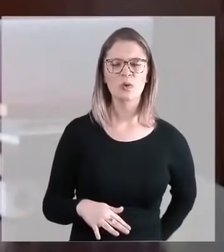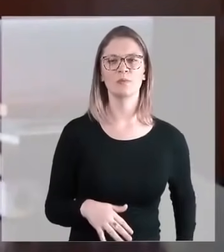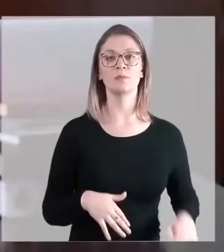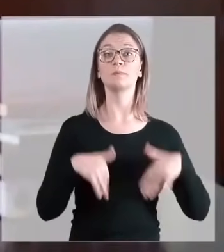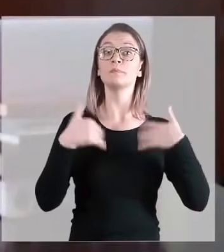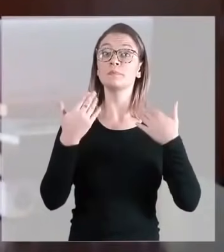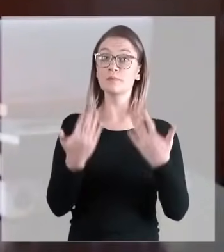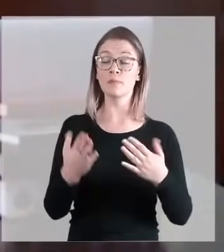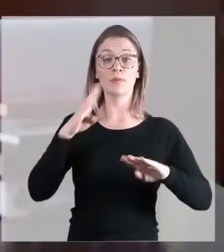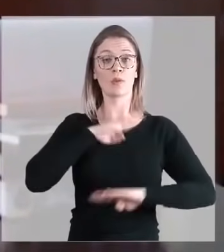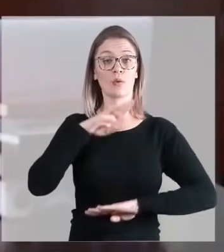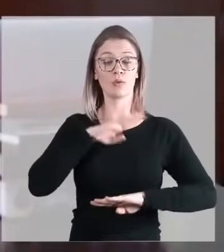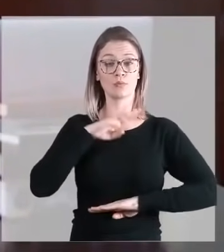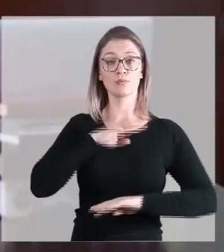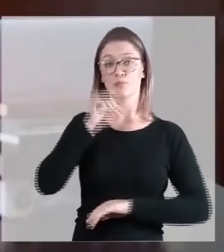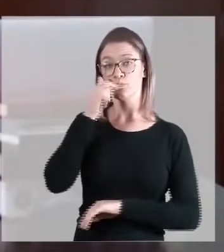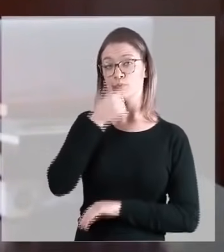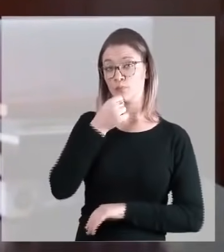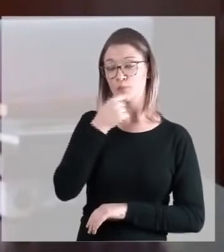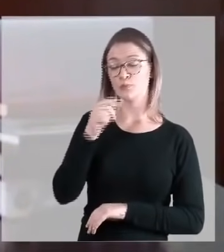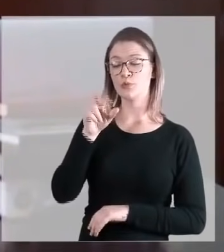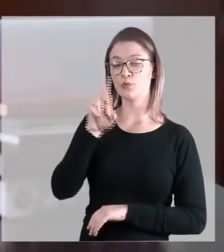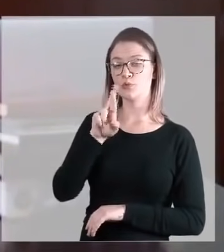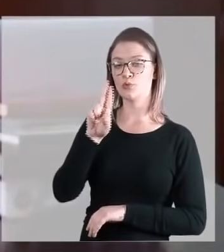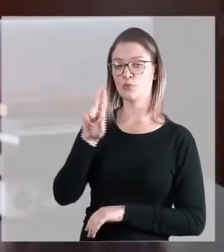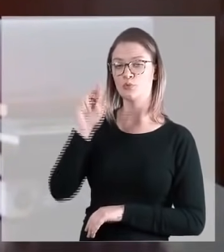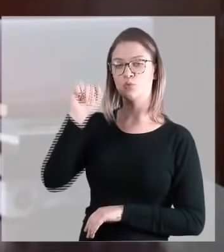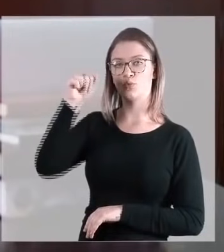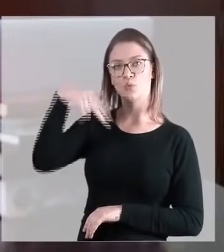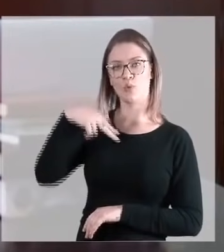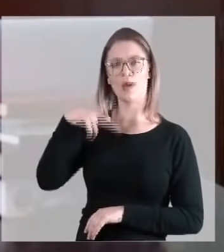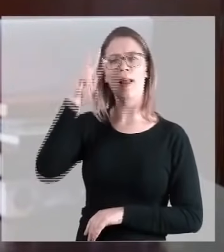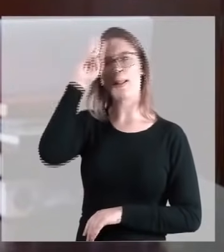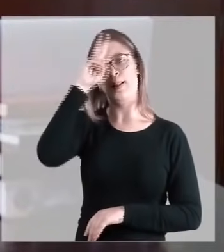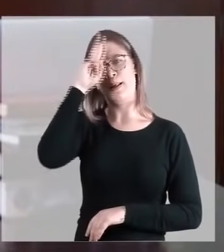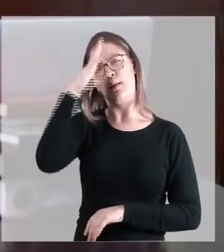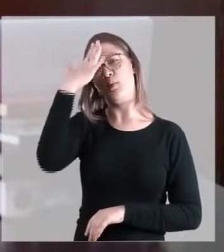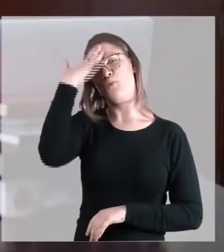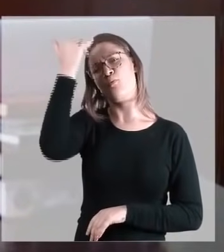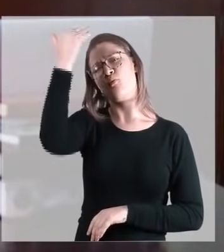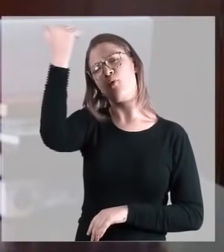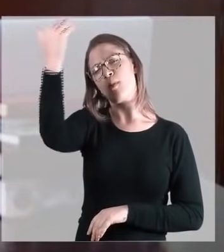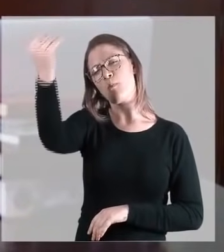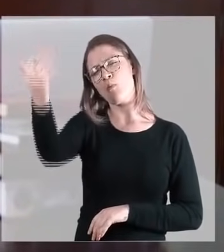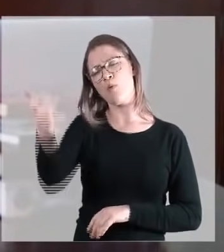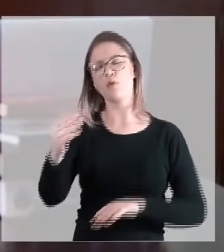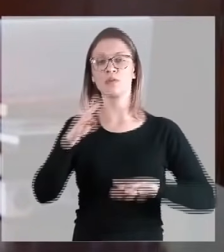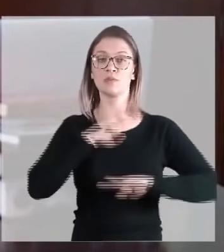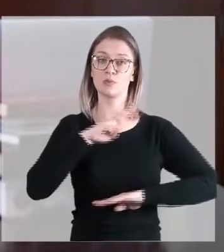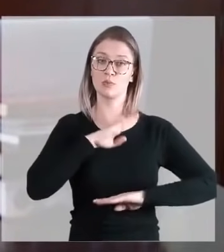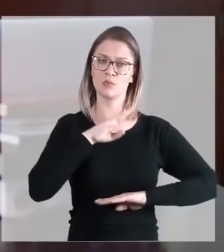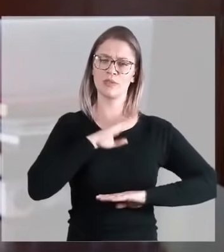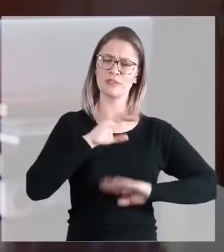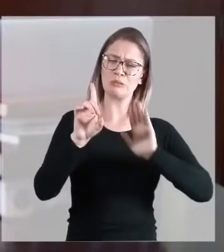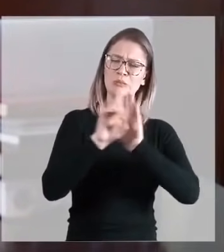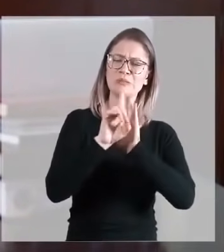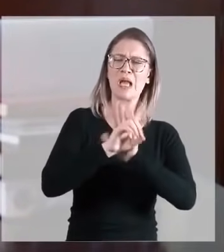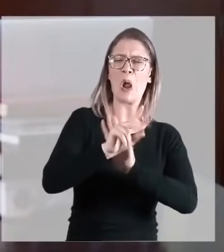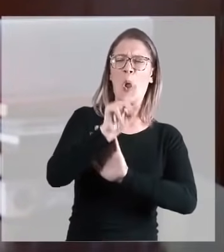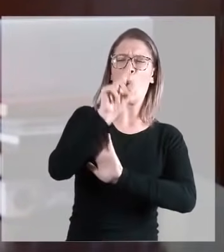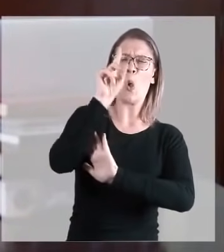do menino Juan nos lembra muito um famosíssimo caso internacional que aconteceu décadas atrás e que